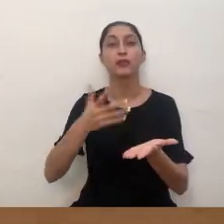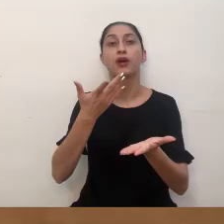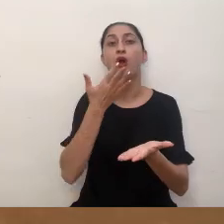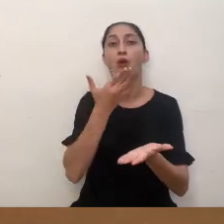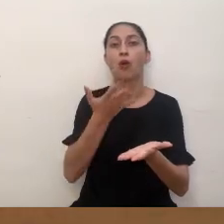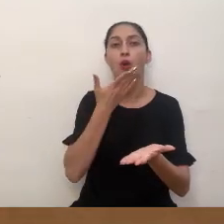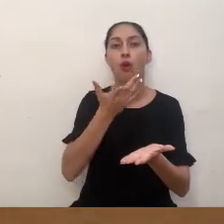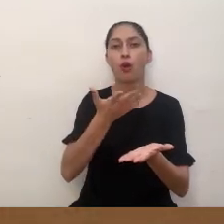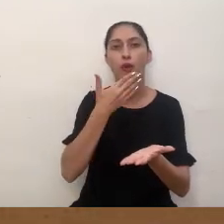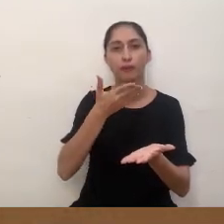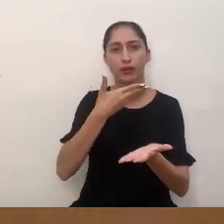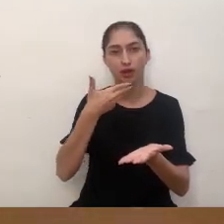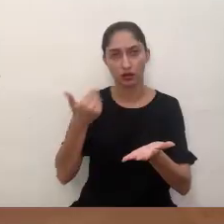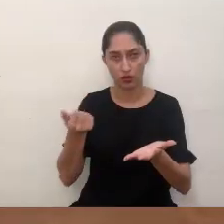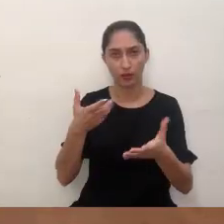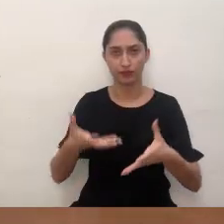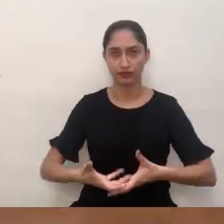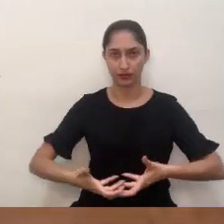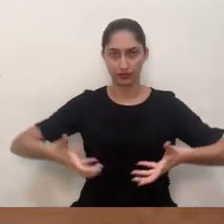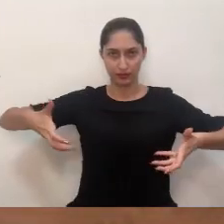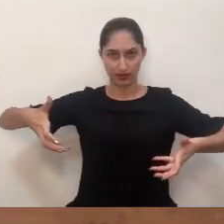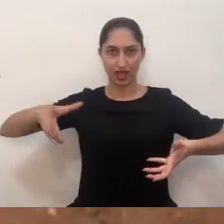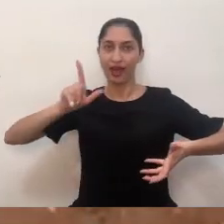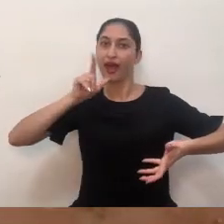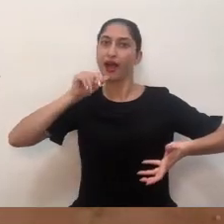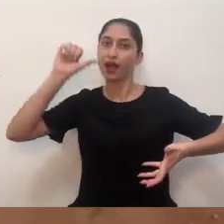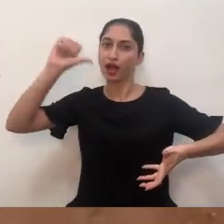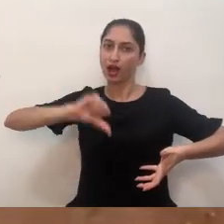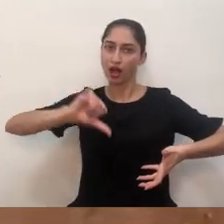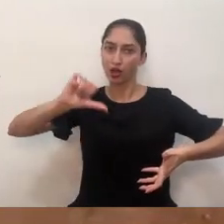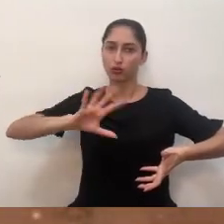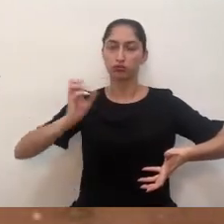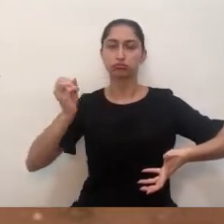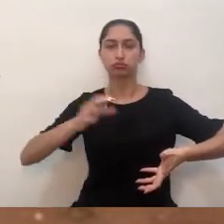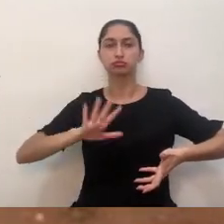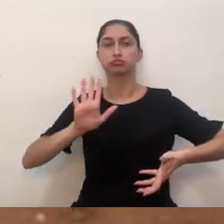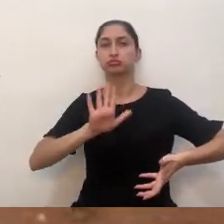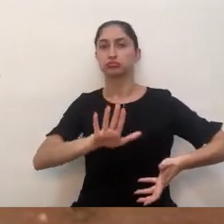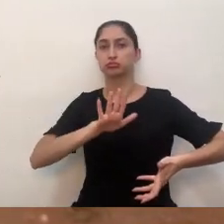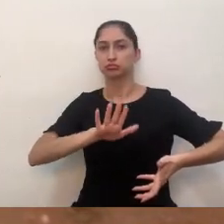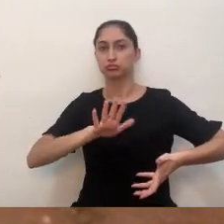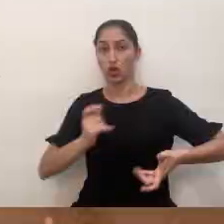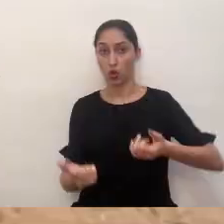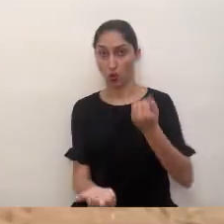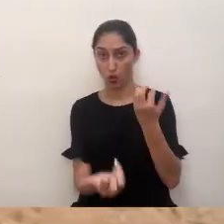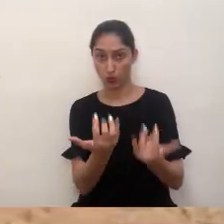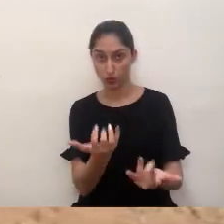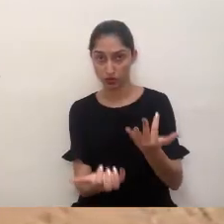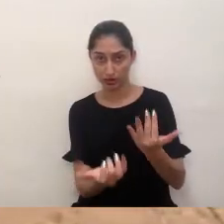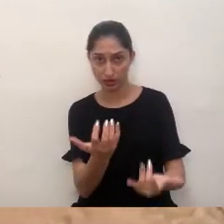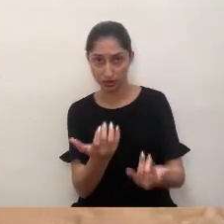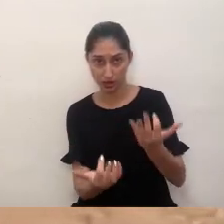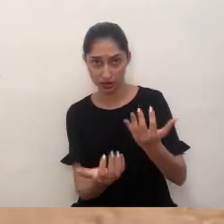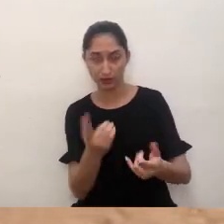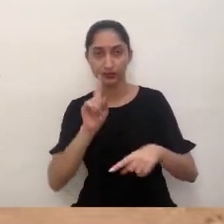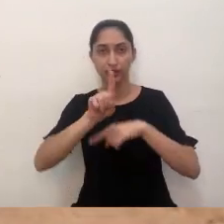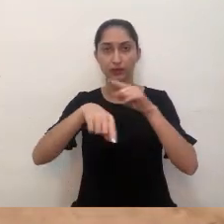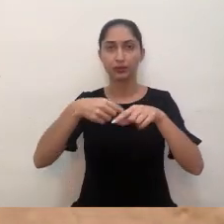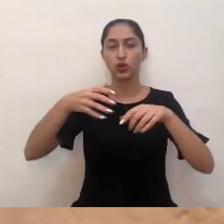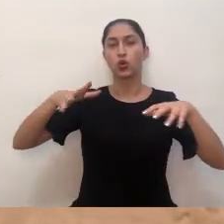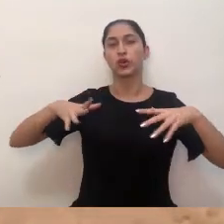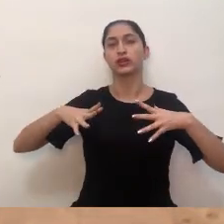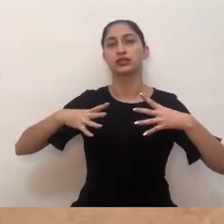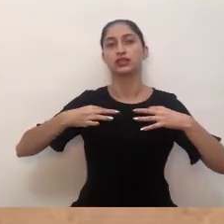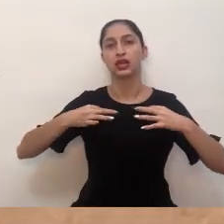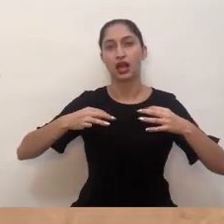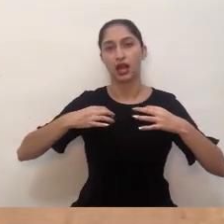gente coloca numa vasilha, coloca a água, deixa de molho, cozinha essa casca. A gente tá mergulhando o tecido na água